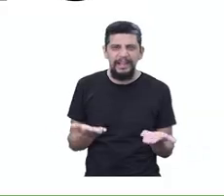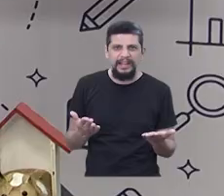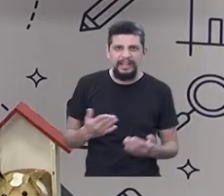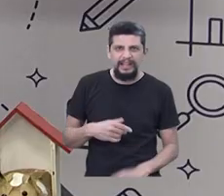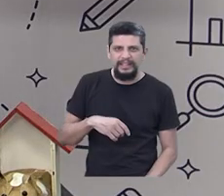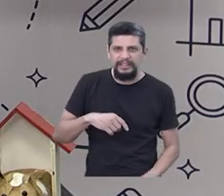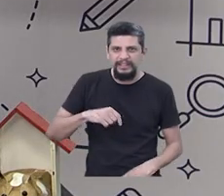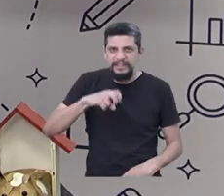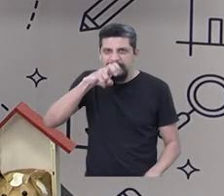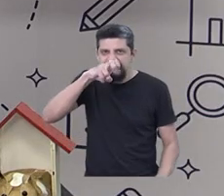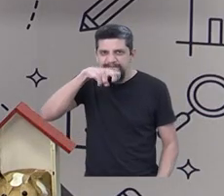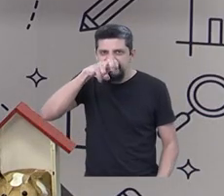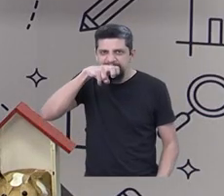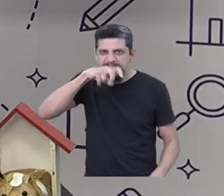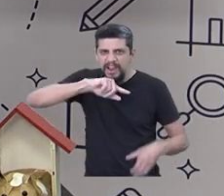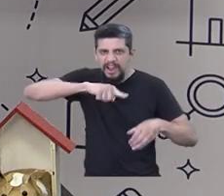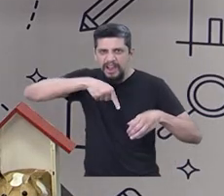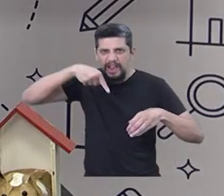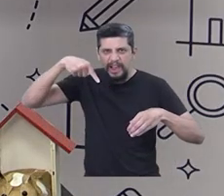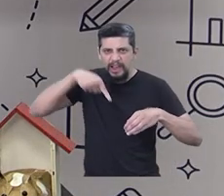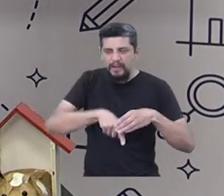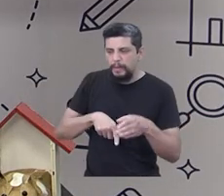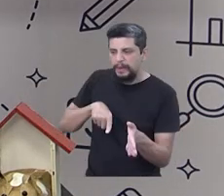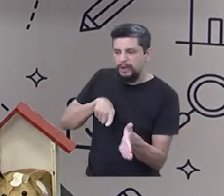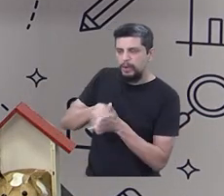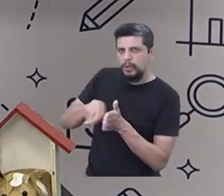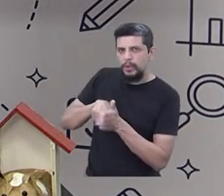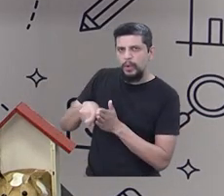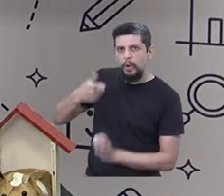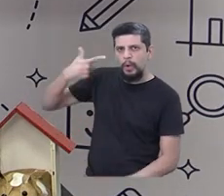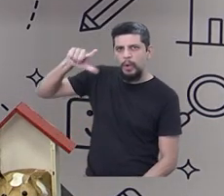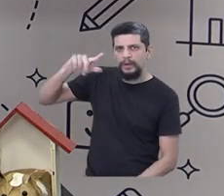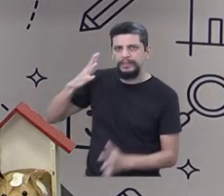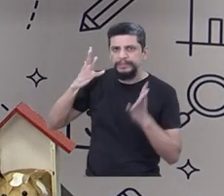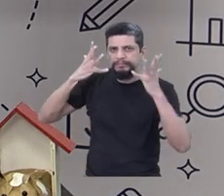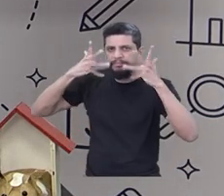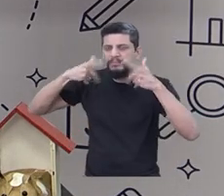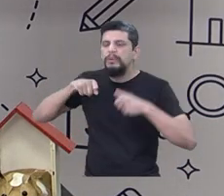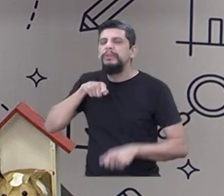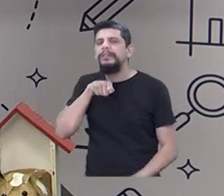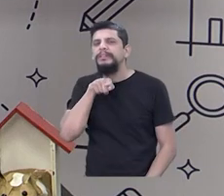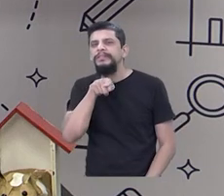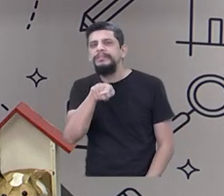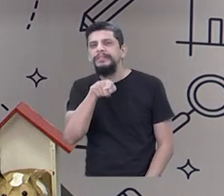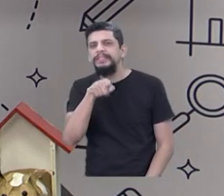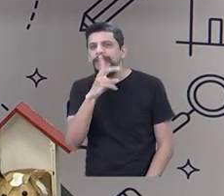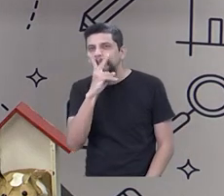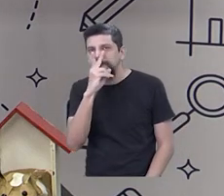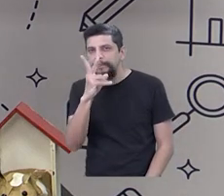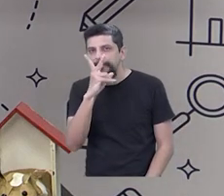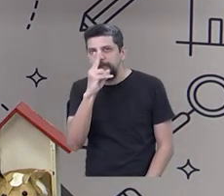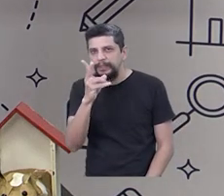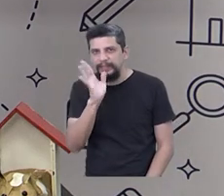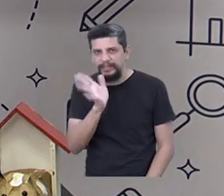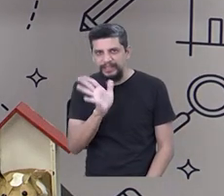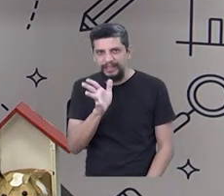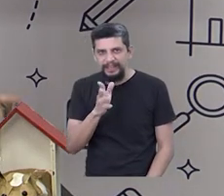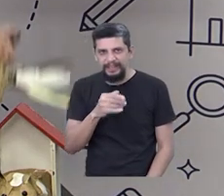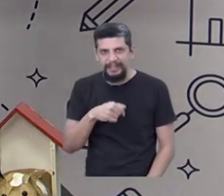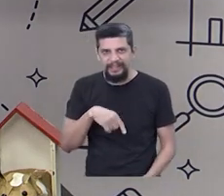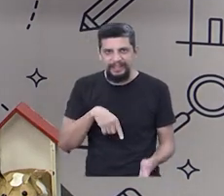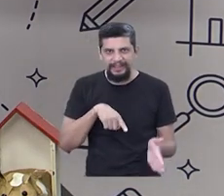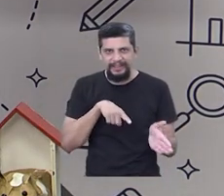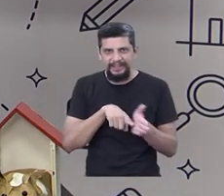A toupeira vai perguntar para outro animal? O que, que vocês acham? Ela perguntou já para o